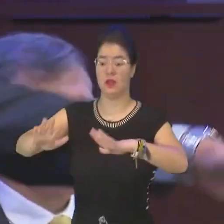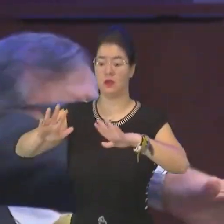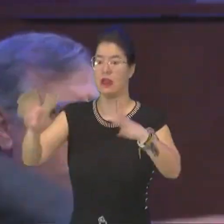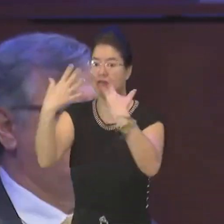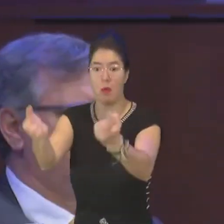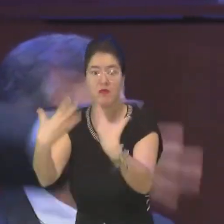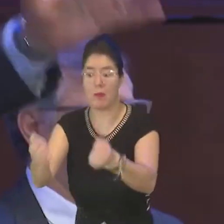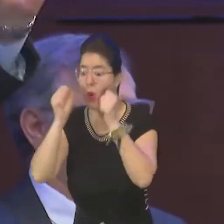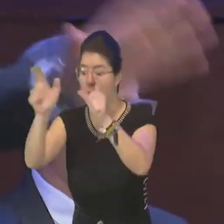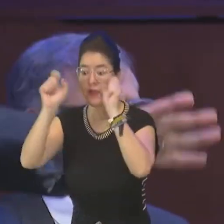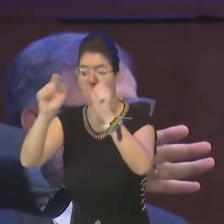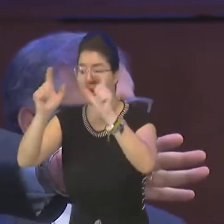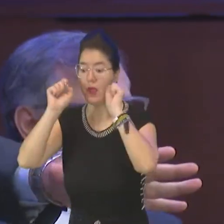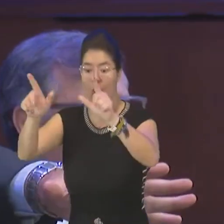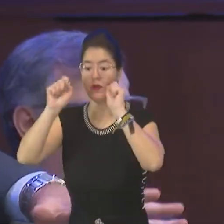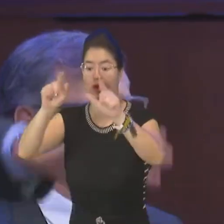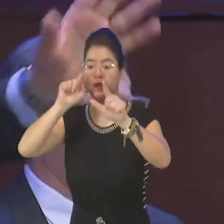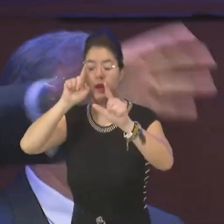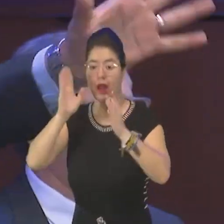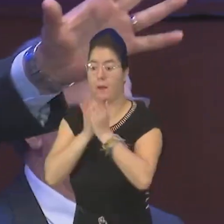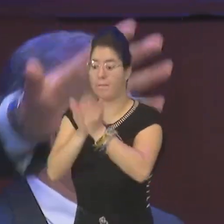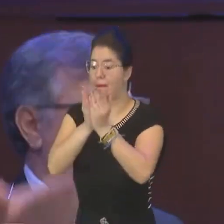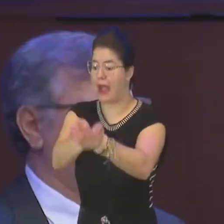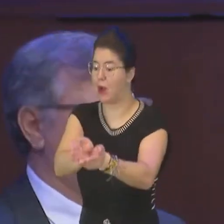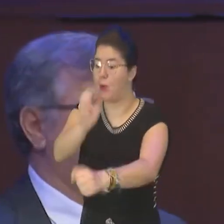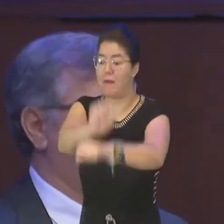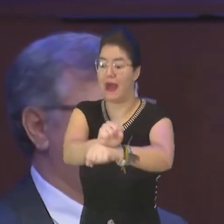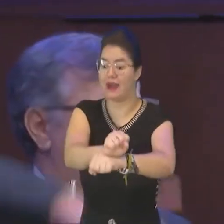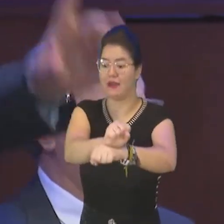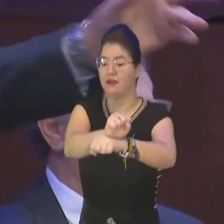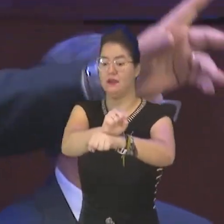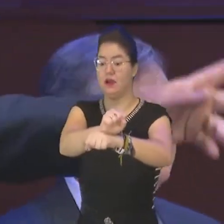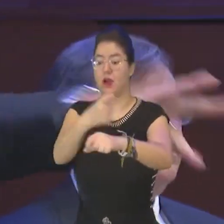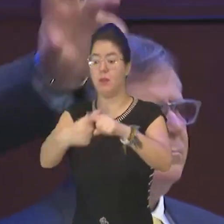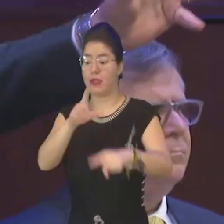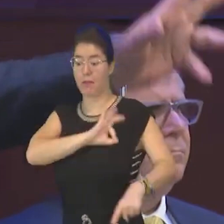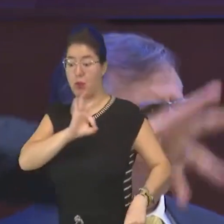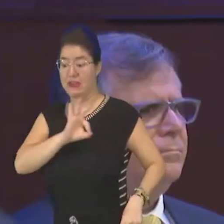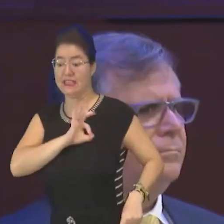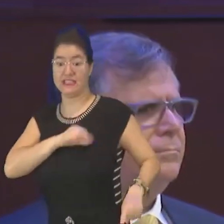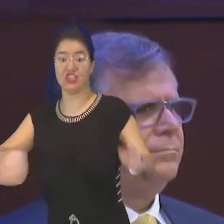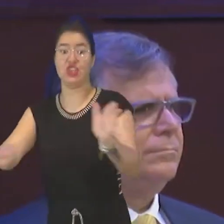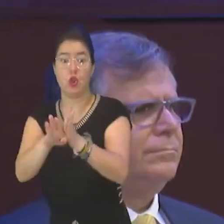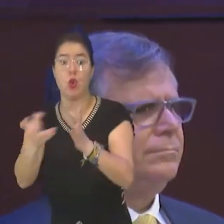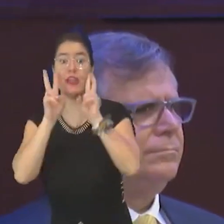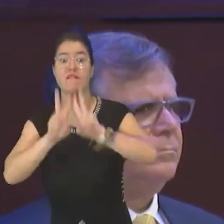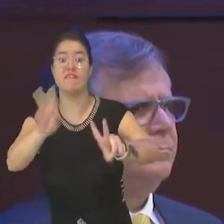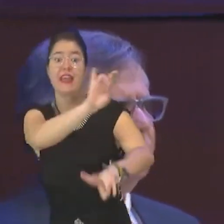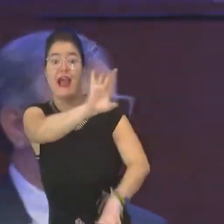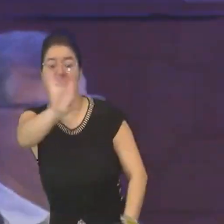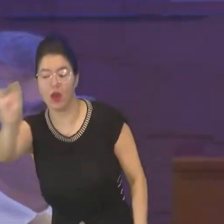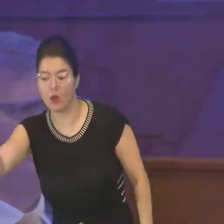mundo aí, mandaram parar o barco, desce todo mundo. Eles querem revistar o barco, querem revistar todo mundo.